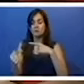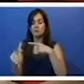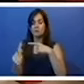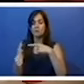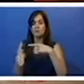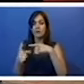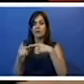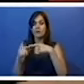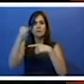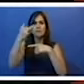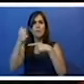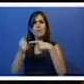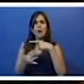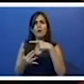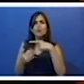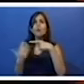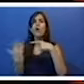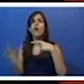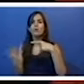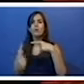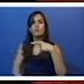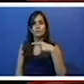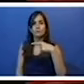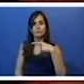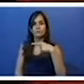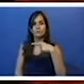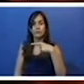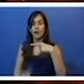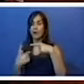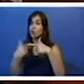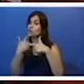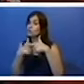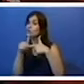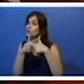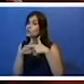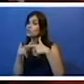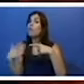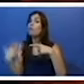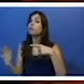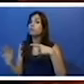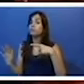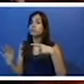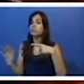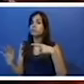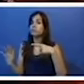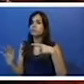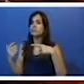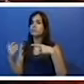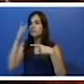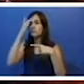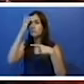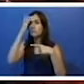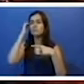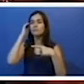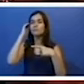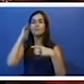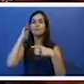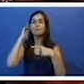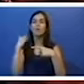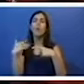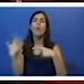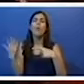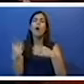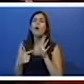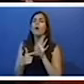em cima da fração 4º ano em Eduardo em Maria Eduarda Então eu tenho que ver que parte